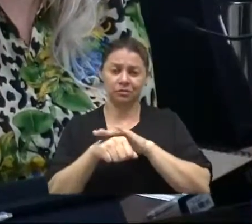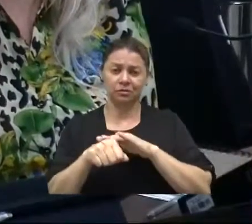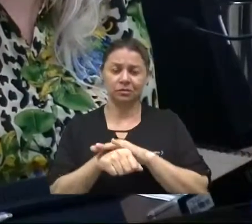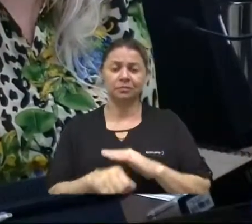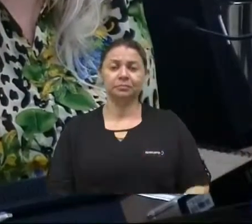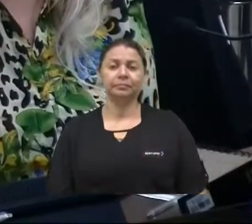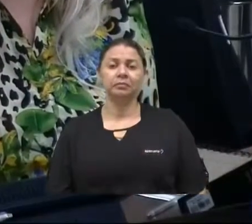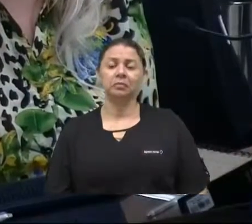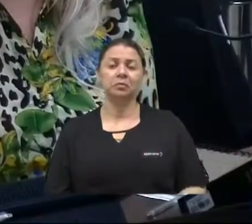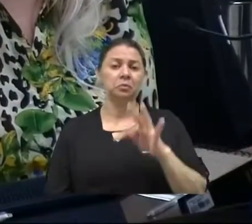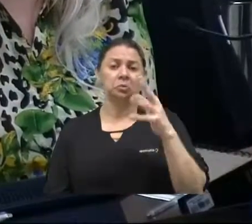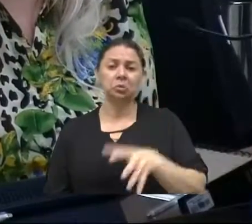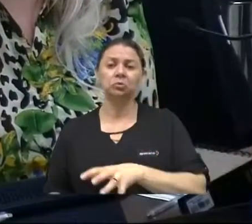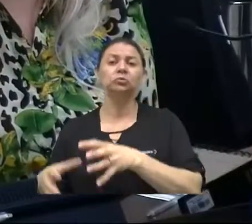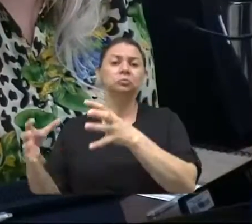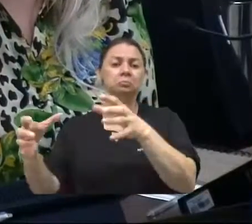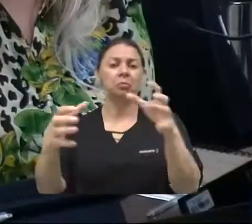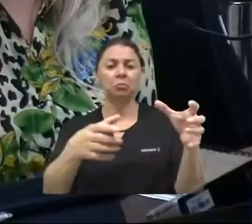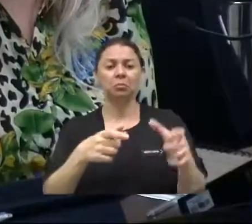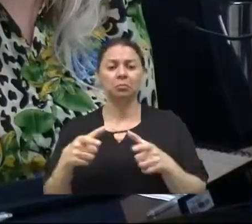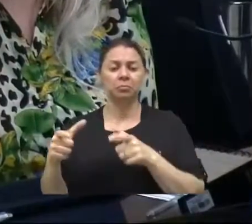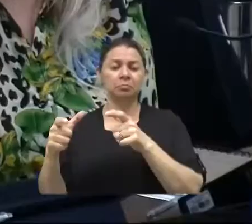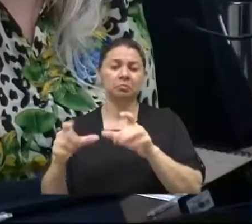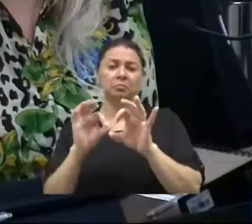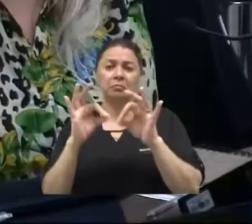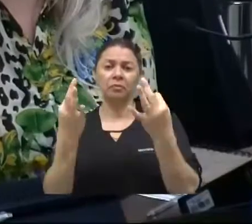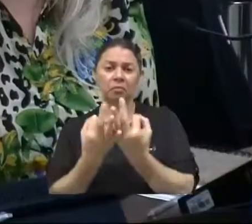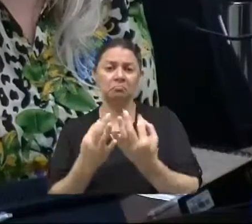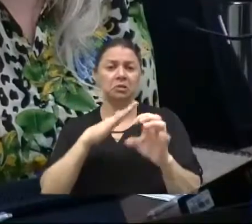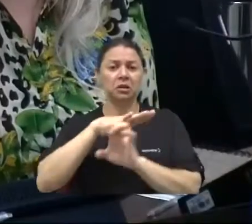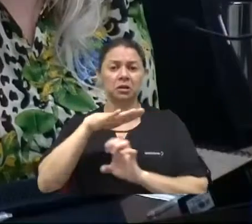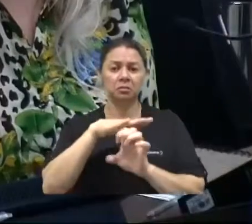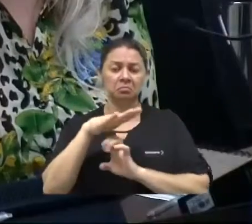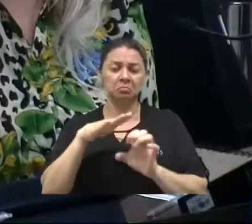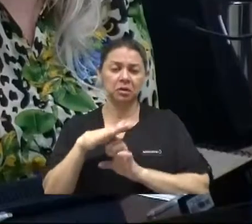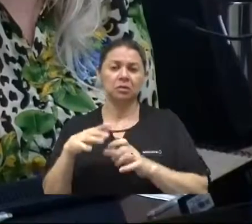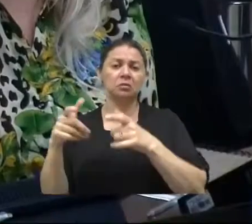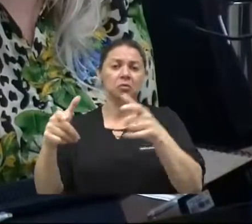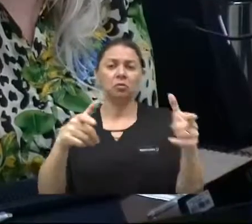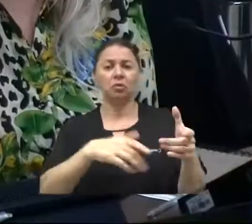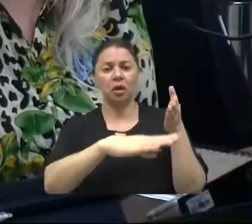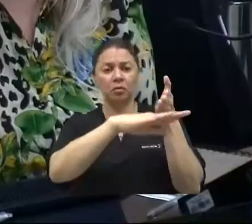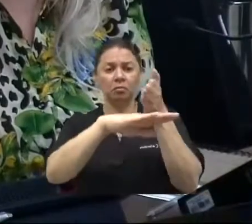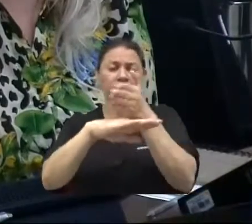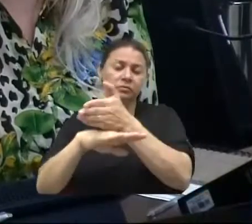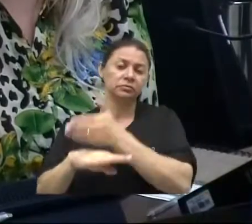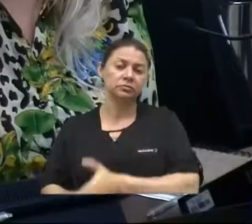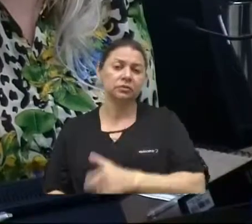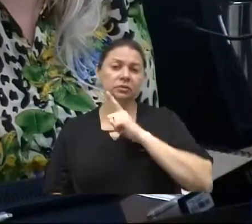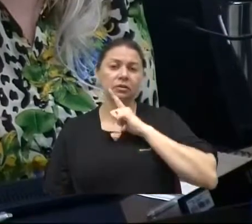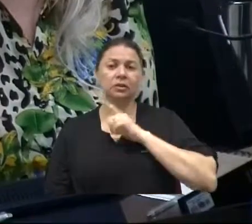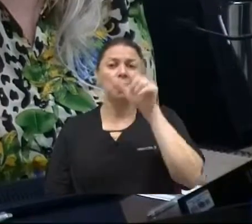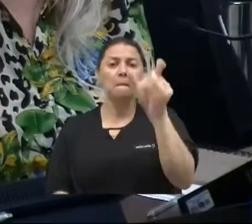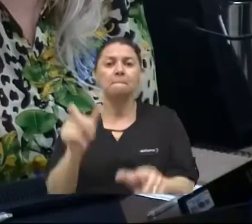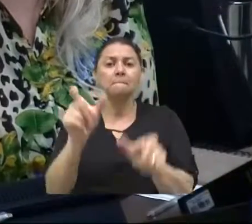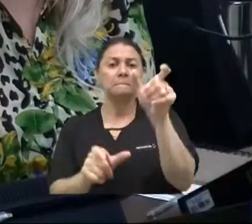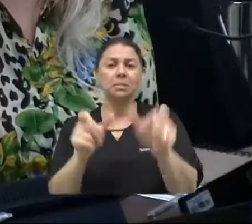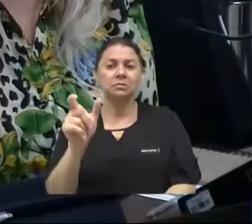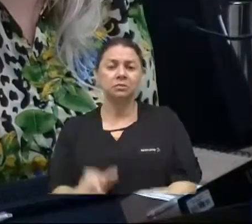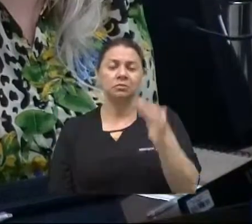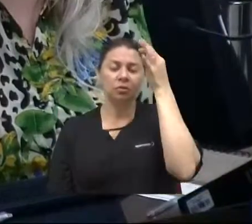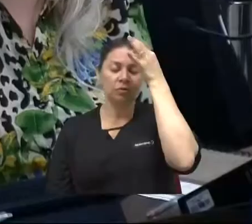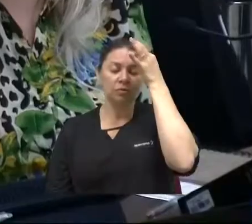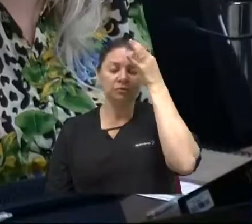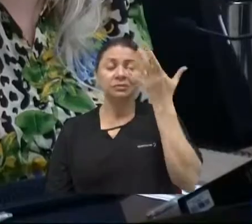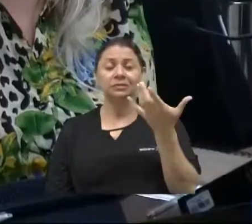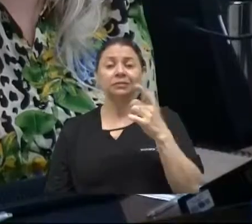são em todos os setores, até mesmo na família da gente, ou em qualquer lugar onde existem seres humanos, pensantes, existem